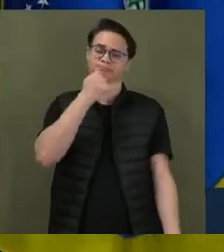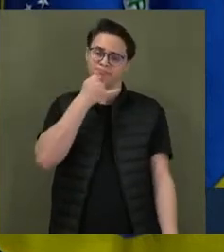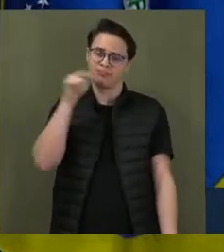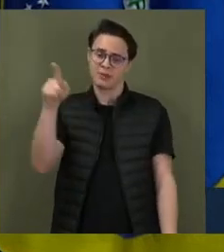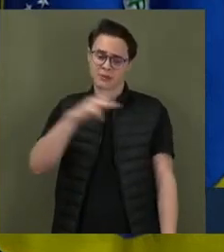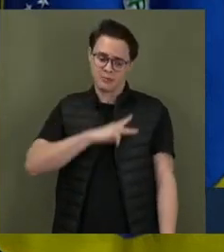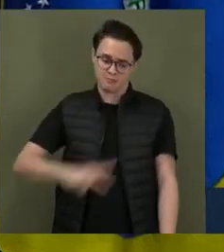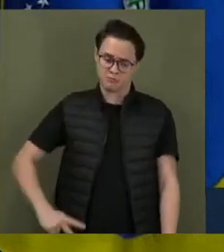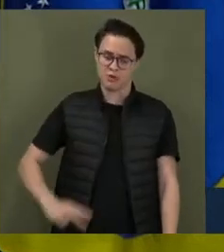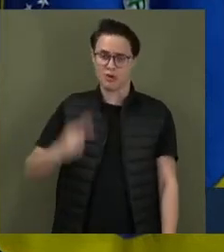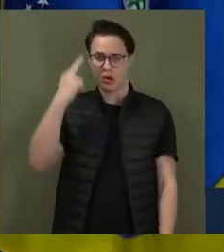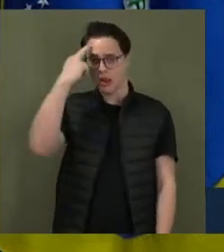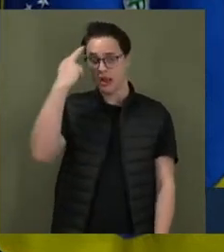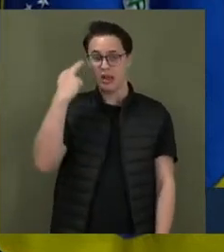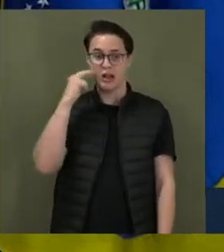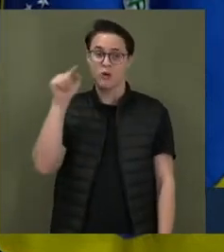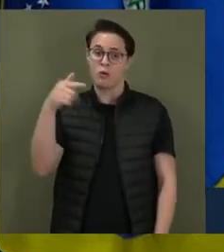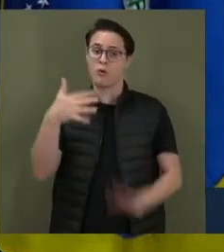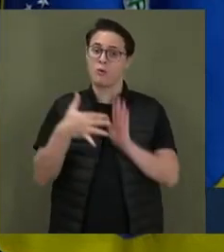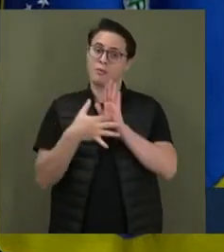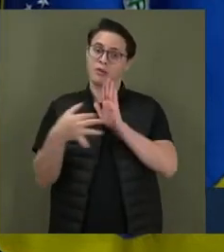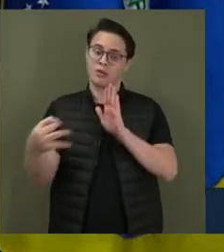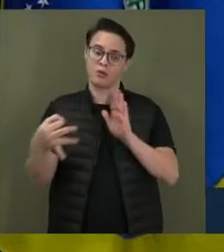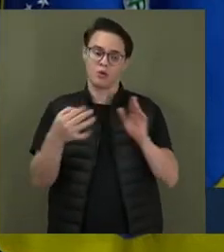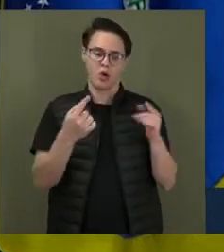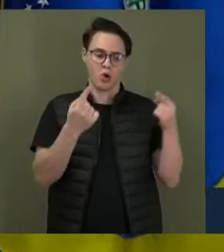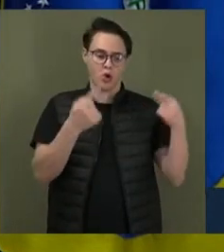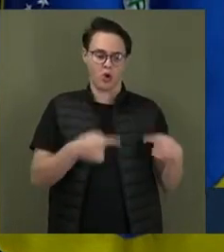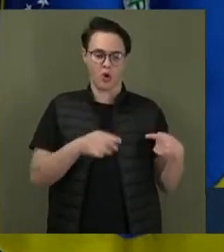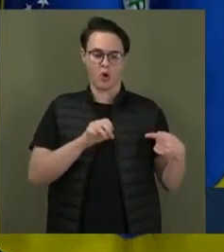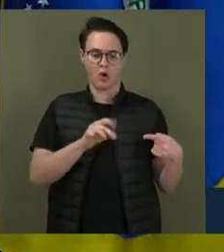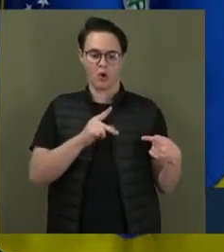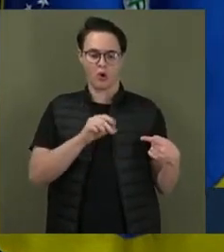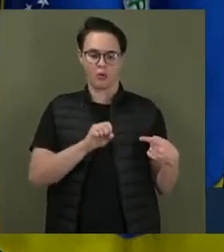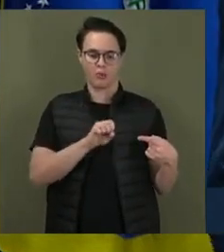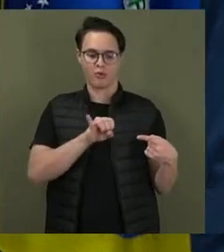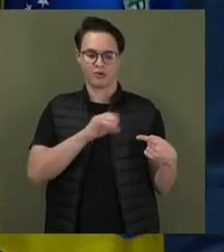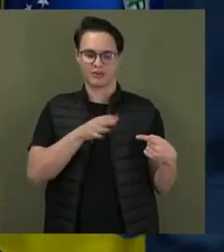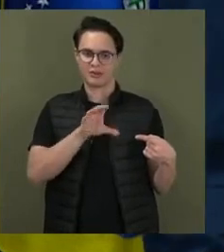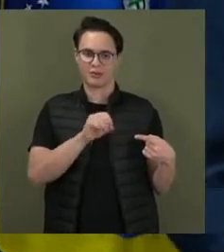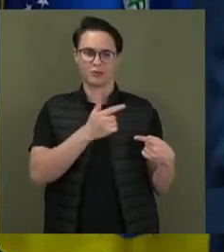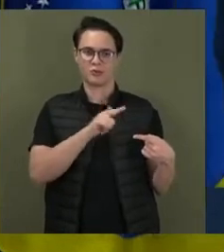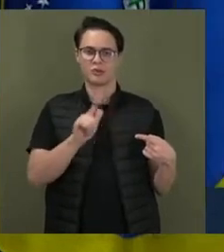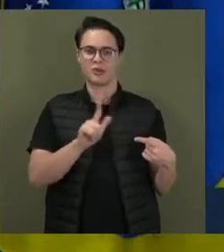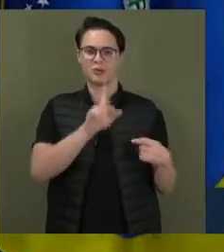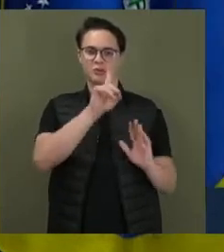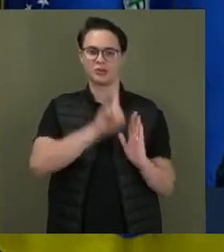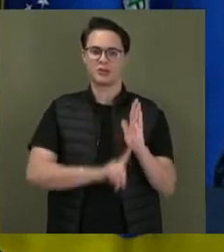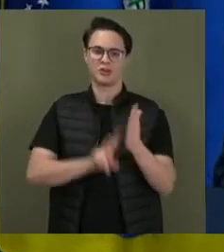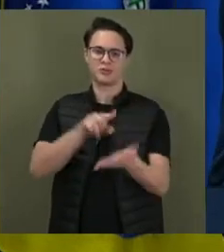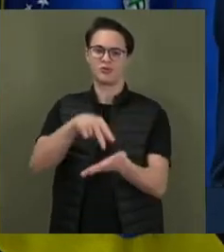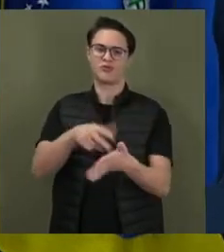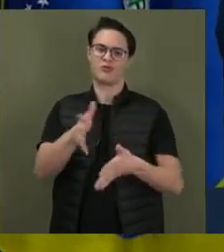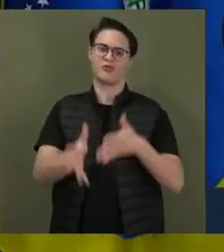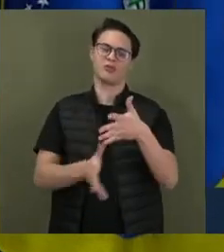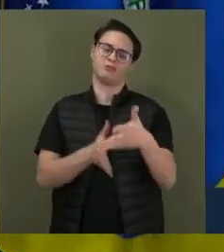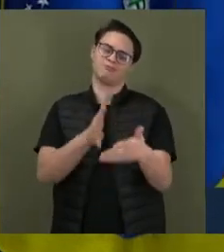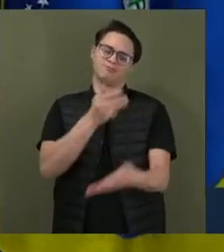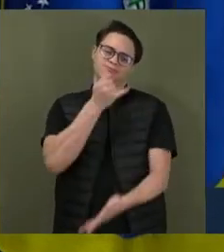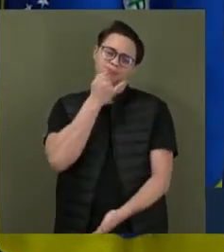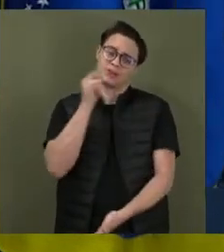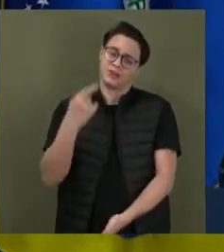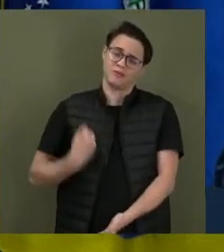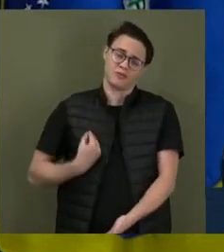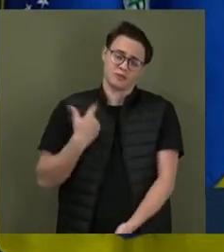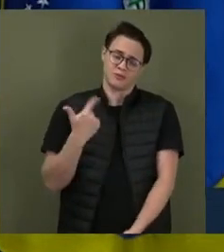Senado entendeu que a oposição não teria voz. Quero lamentar essa posição e lamentar também ele não estar aqui hoje,